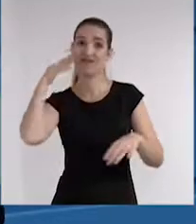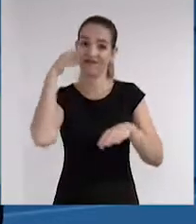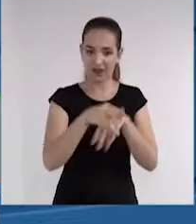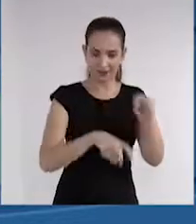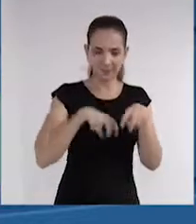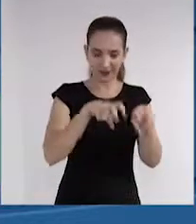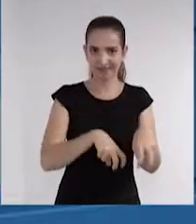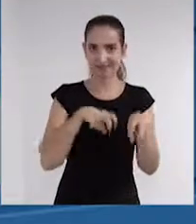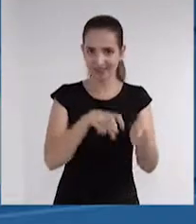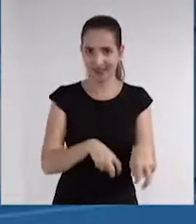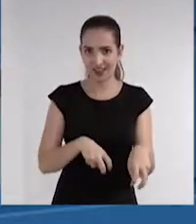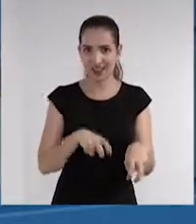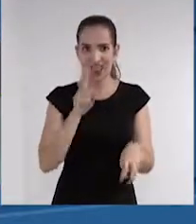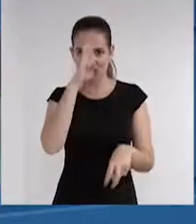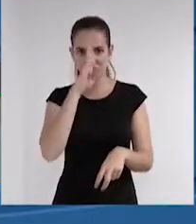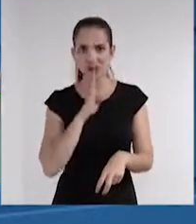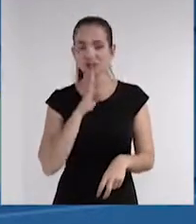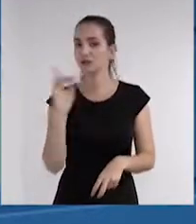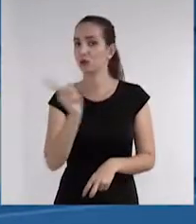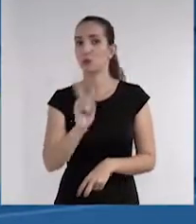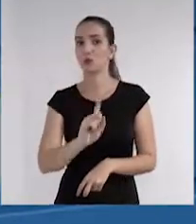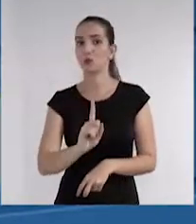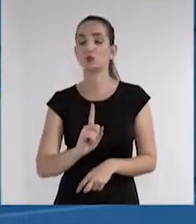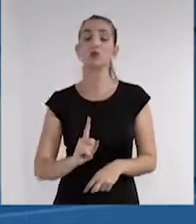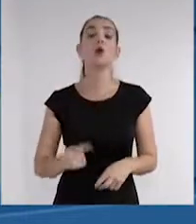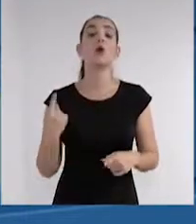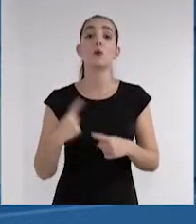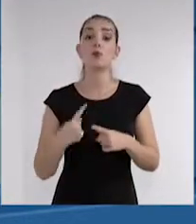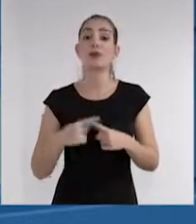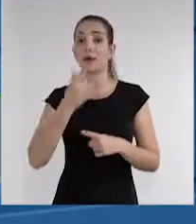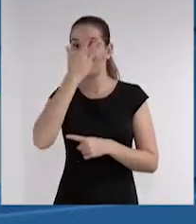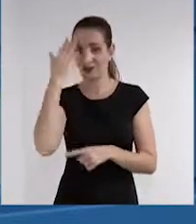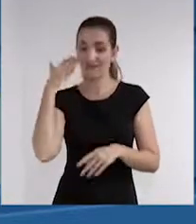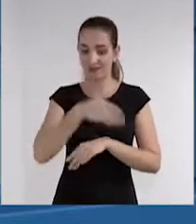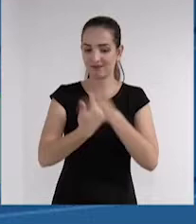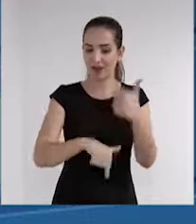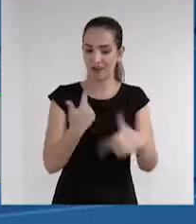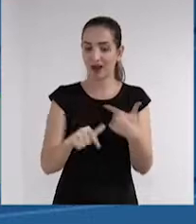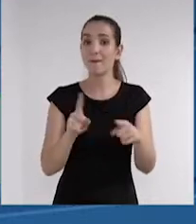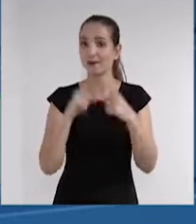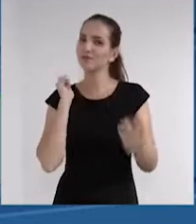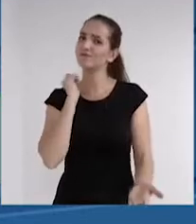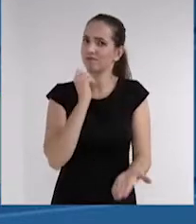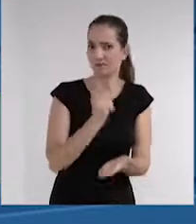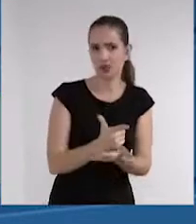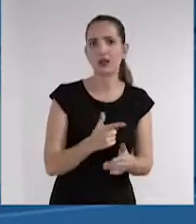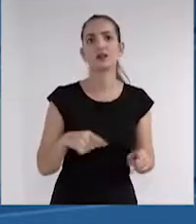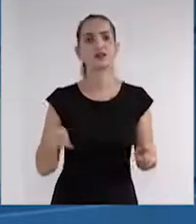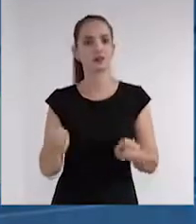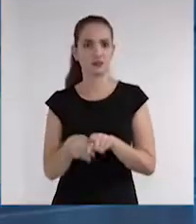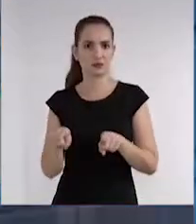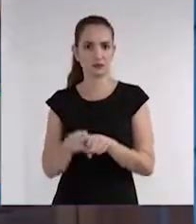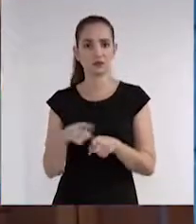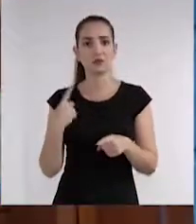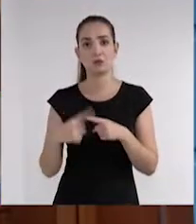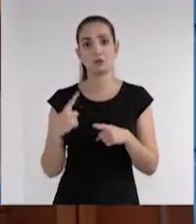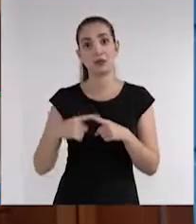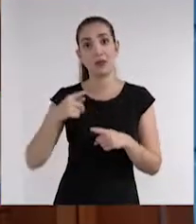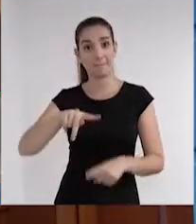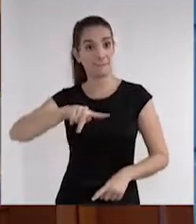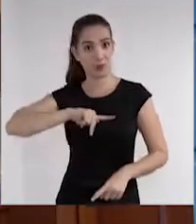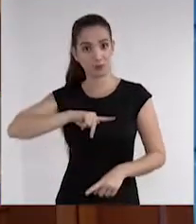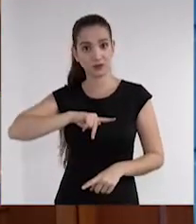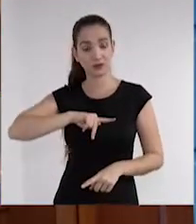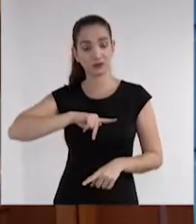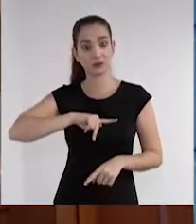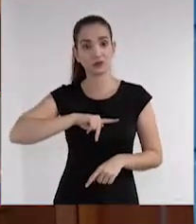Absolutamente. Ele paga a terra, entendeu? Infelizmente, deputado Cabalmi, o proprietário, quando